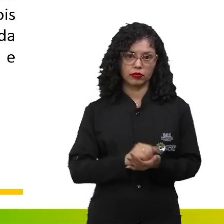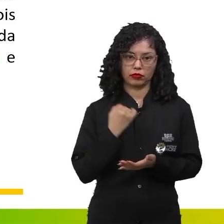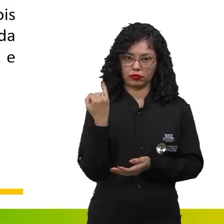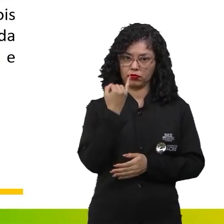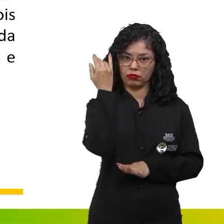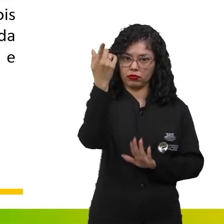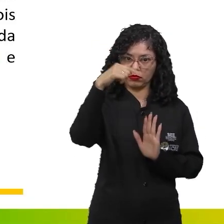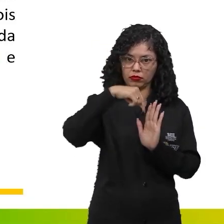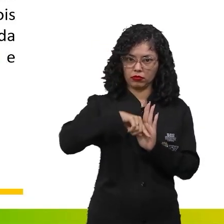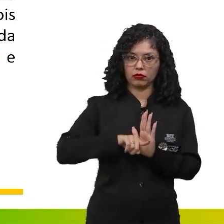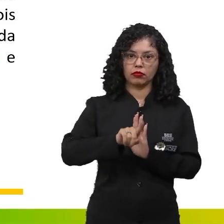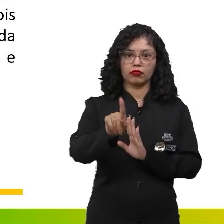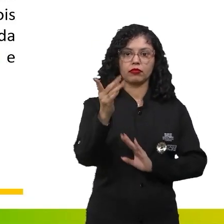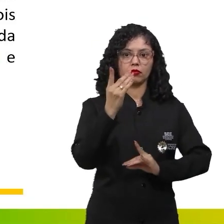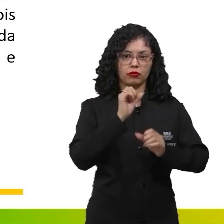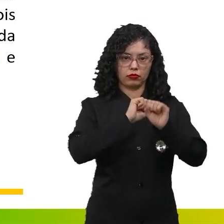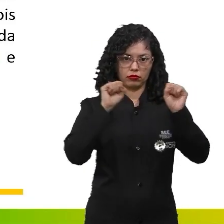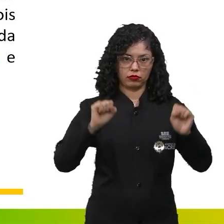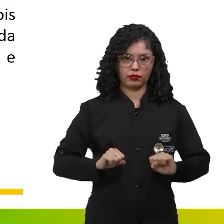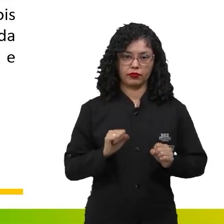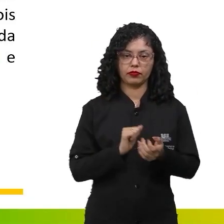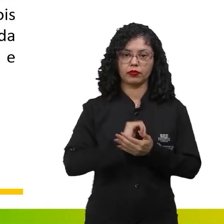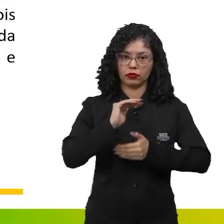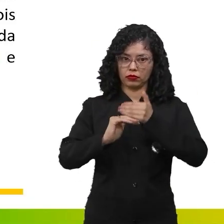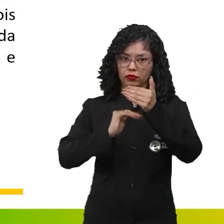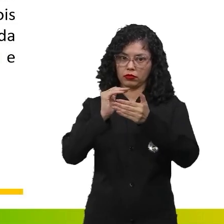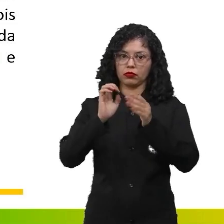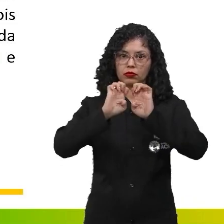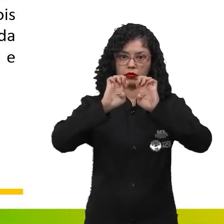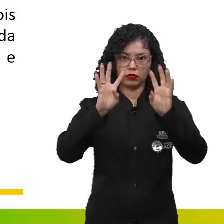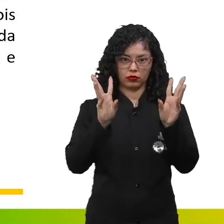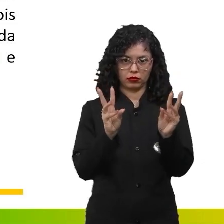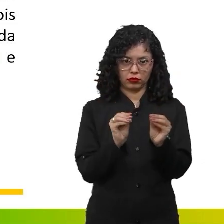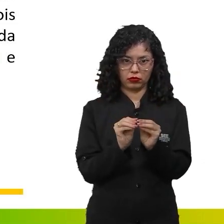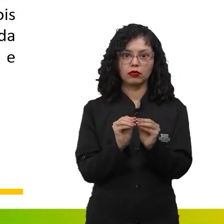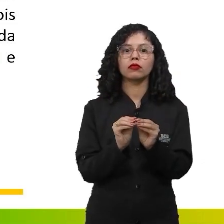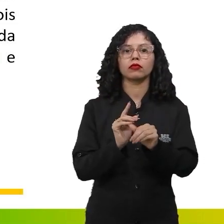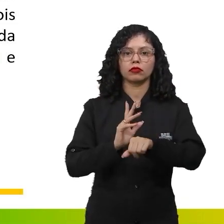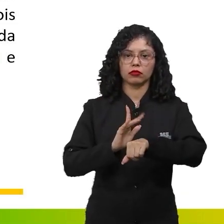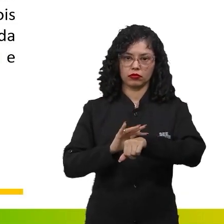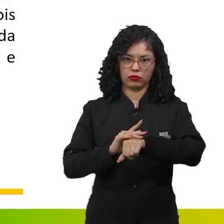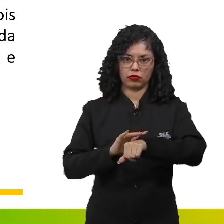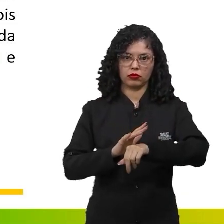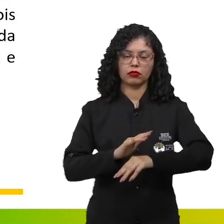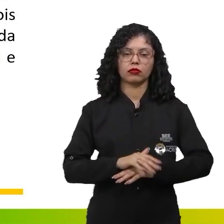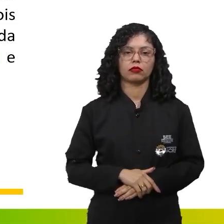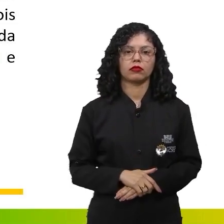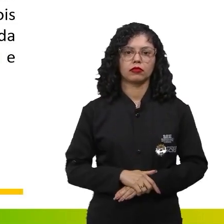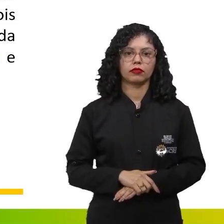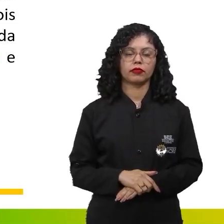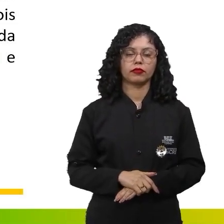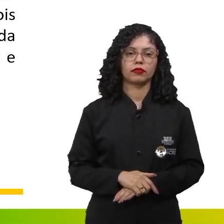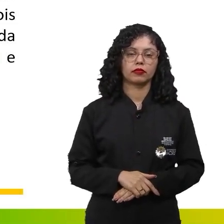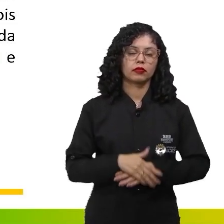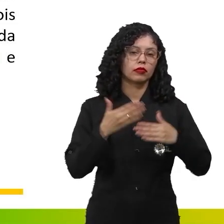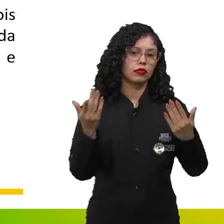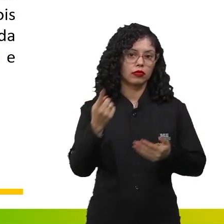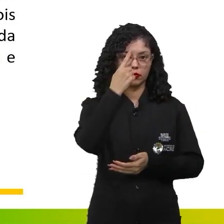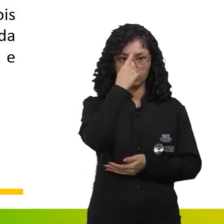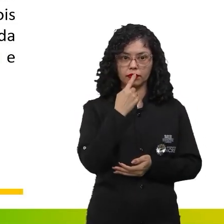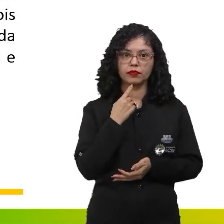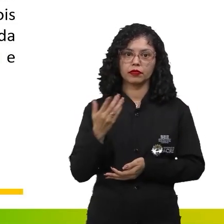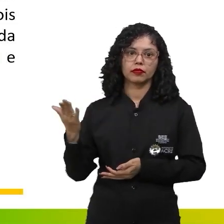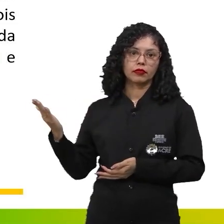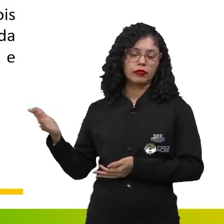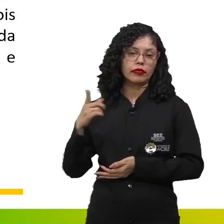ignora os fundamentos da imunologia, da evolução e da ecologia das doenças. Na imagem aqui,